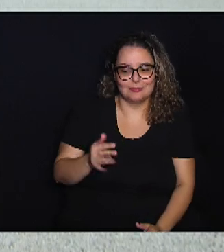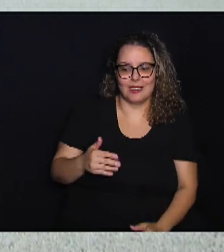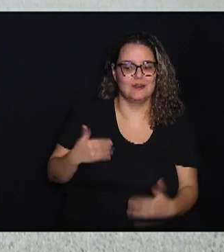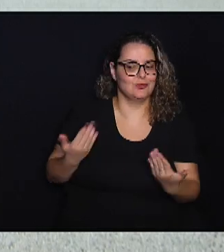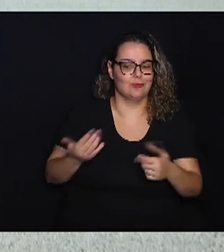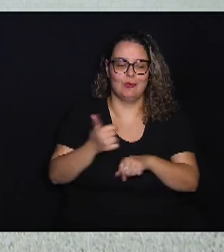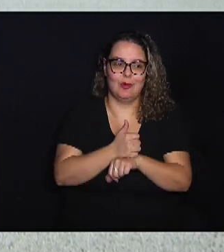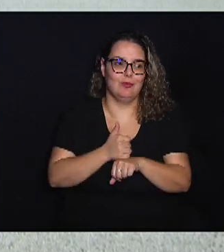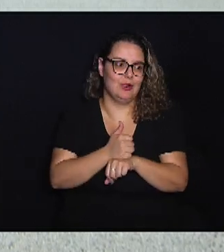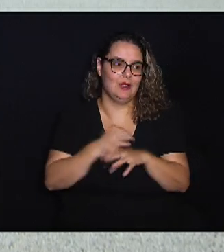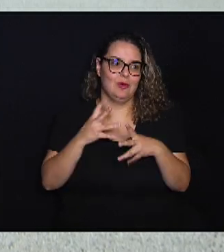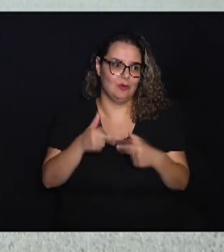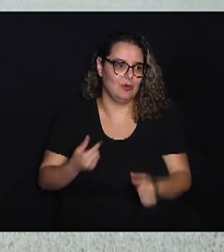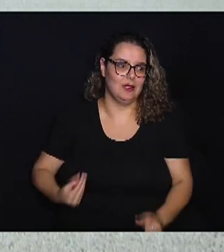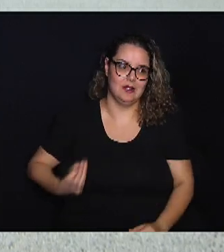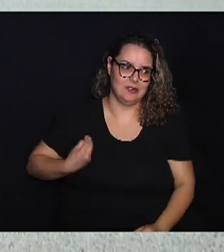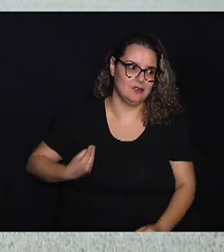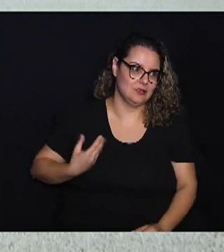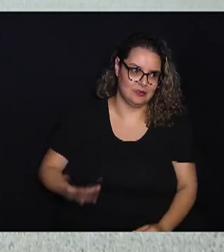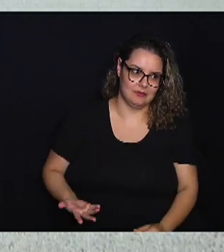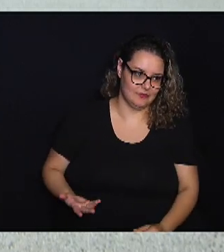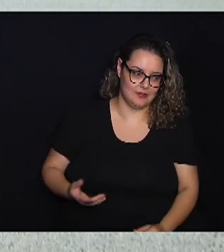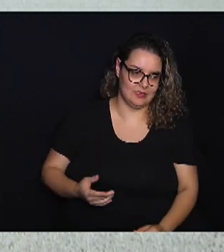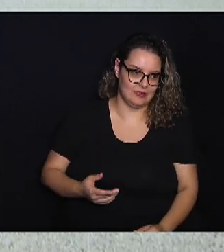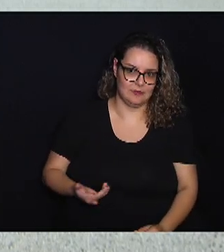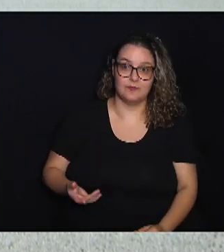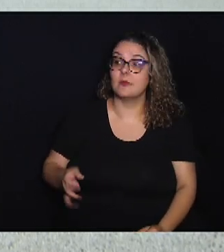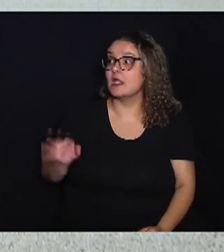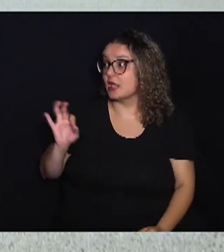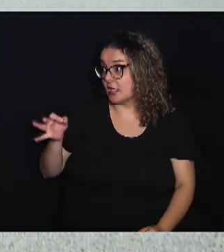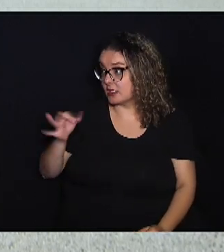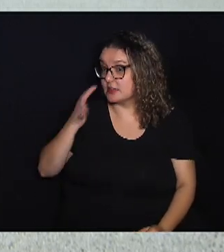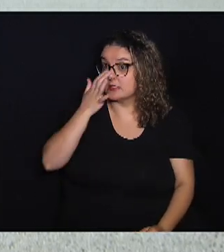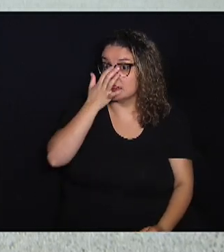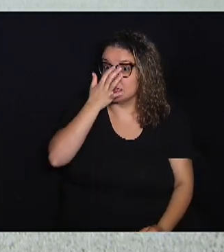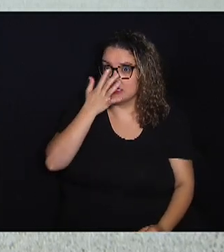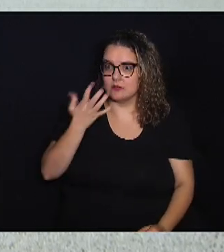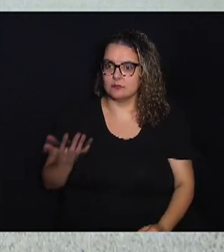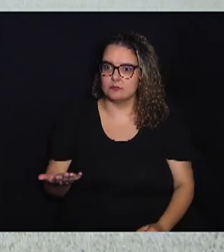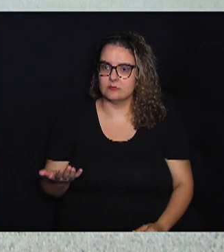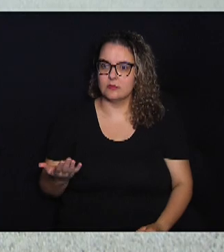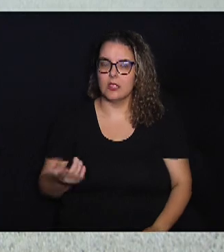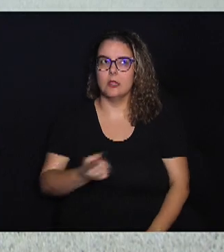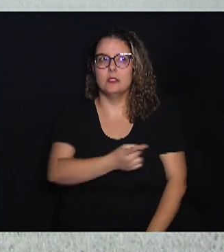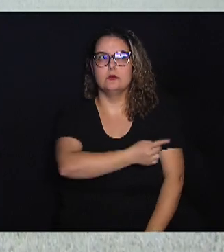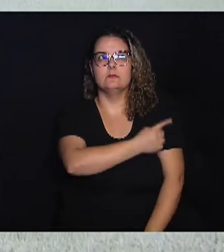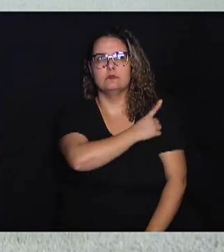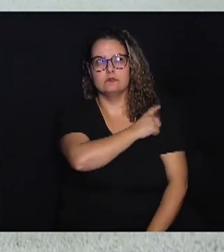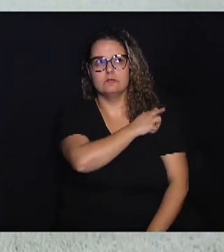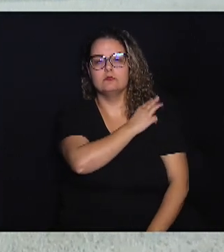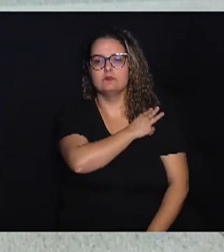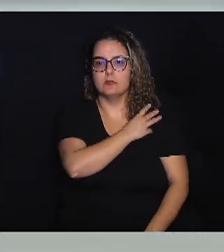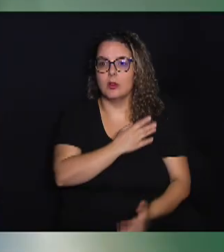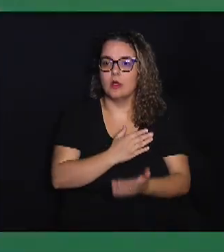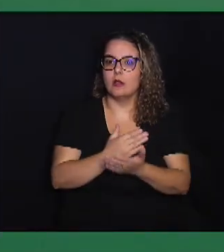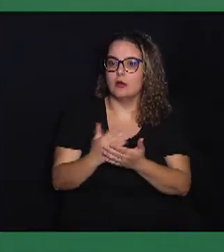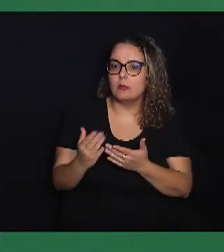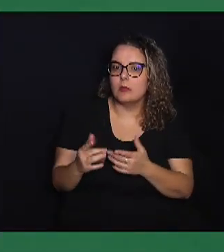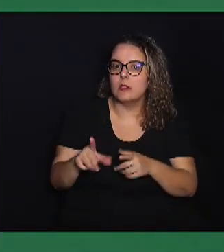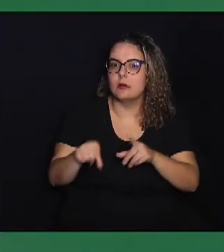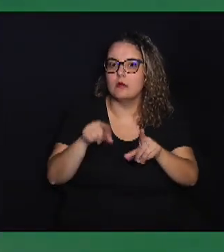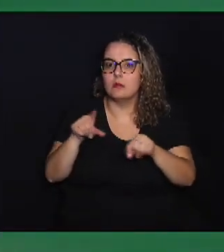durante praticamente toda a vida, né, Bernardo? É isso mesmo. Entrar no ensino médio já é começar a ter pinceladas sobre